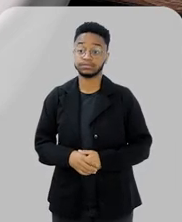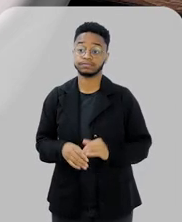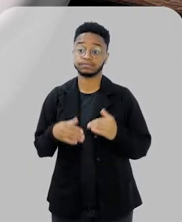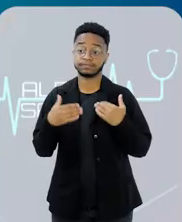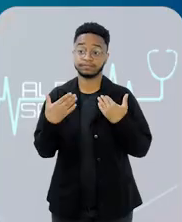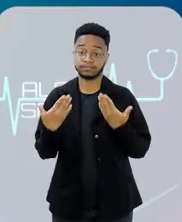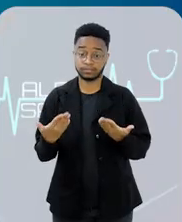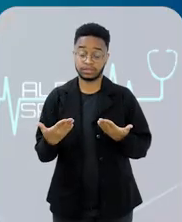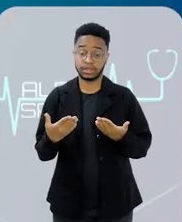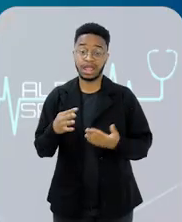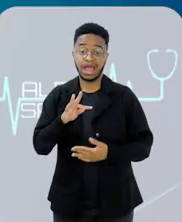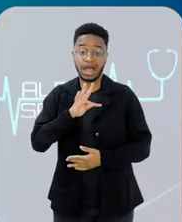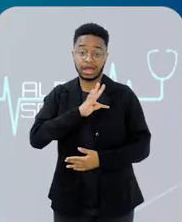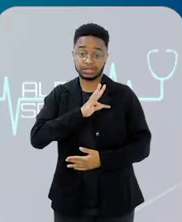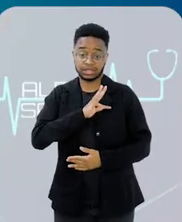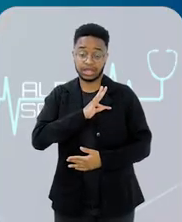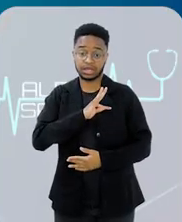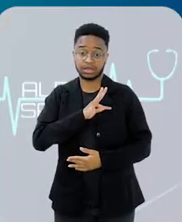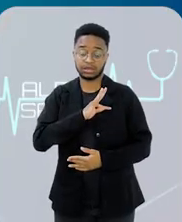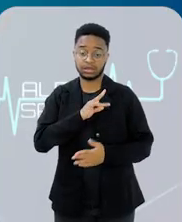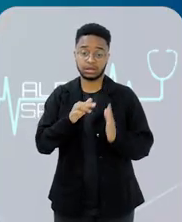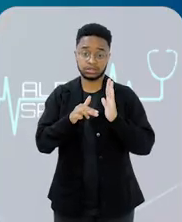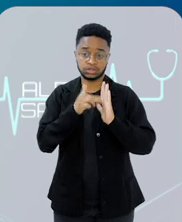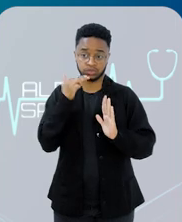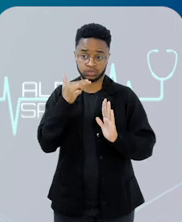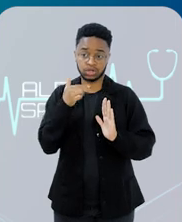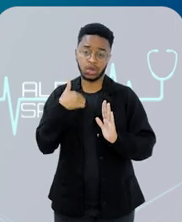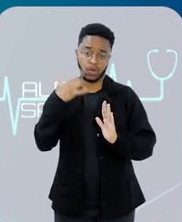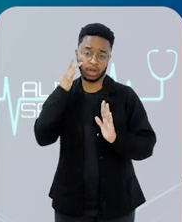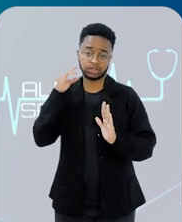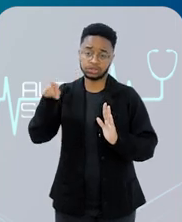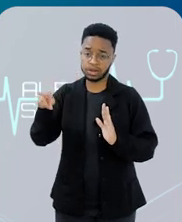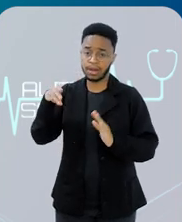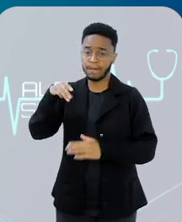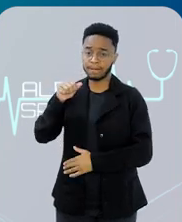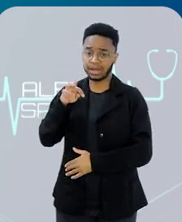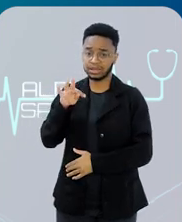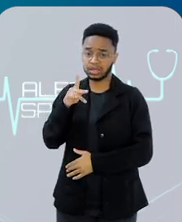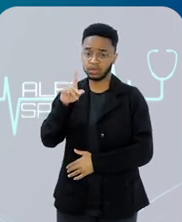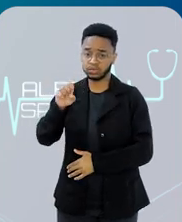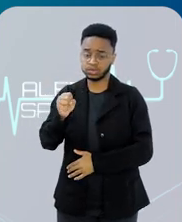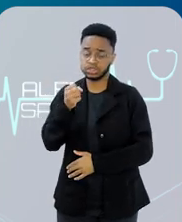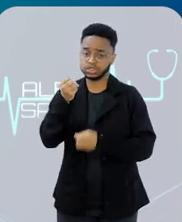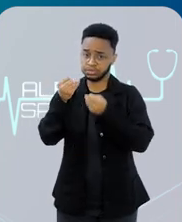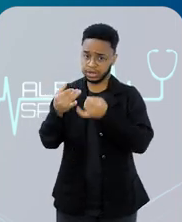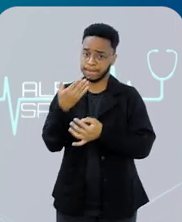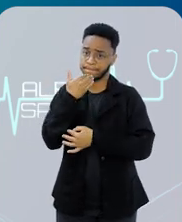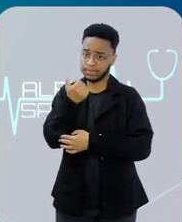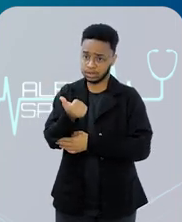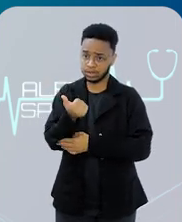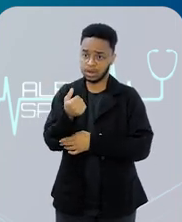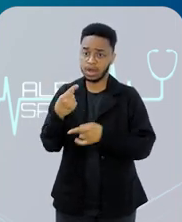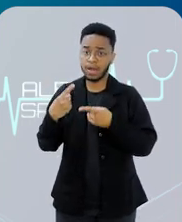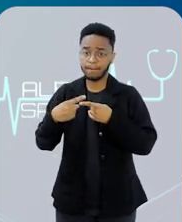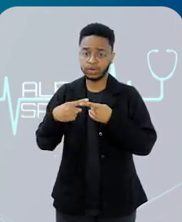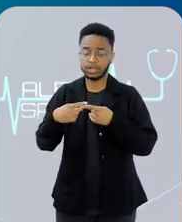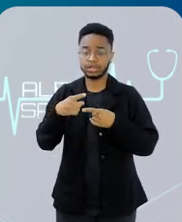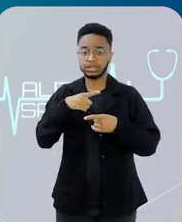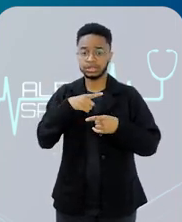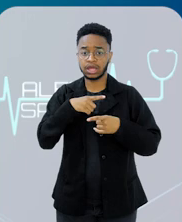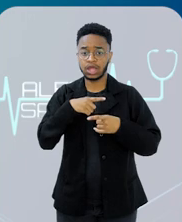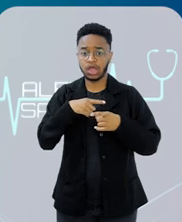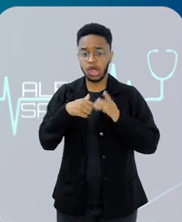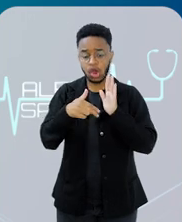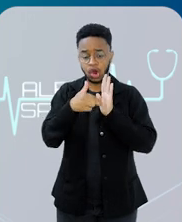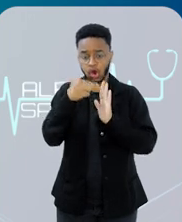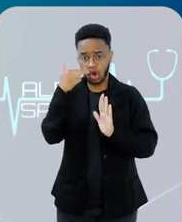Então, na técnica cirúrgica da mamoplastia, acho que o Matheus pode explicar um pouquinho melhor para os telespectadores, você faz uma